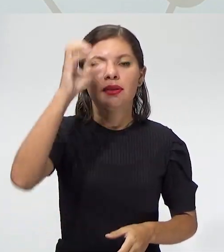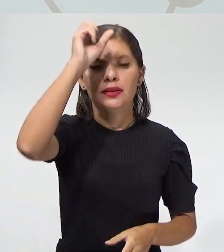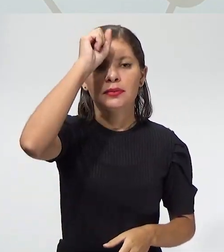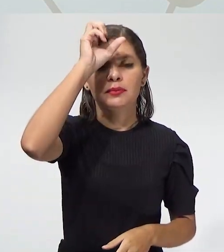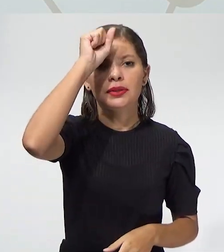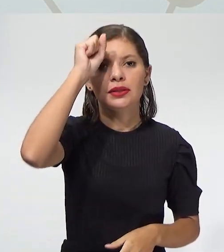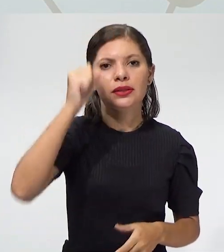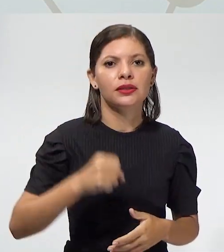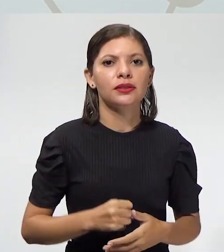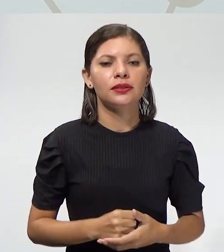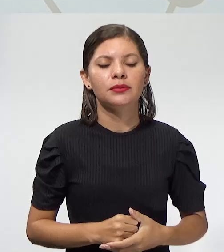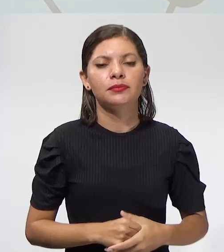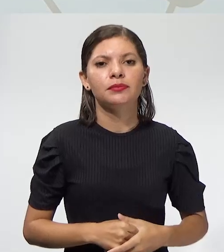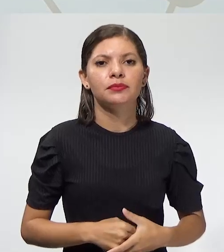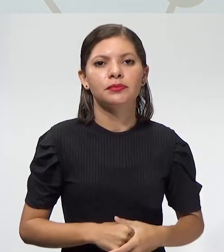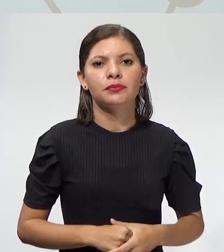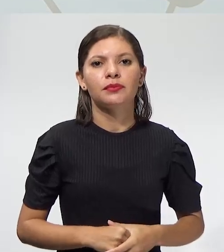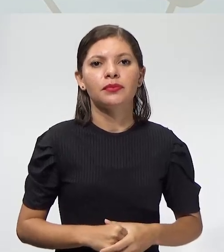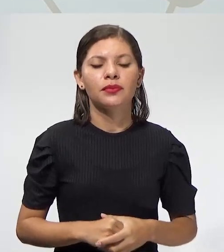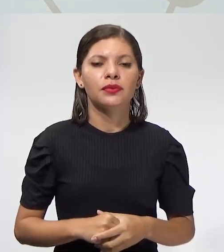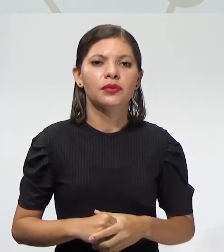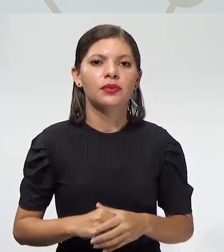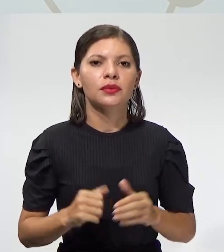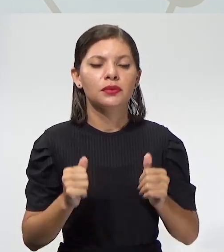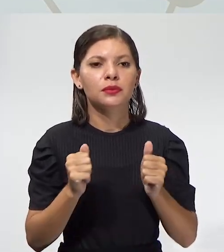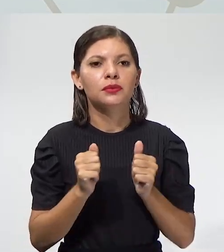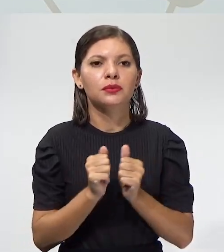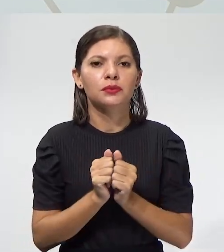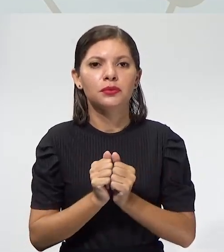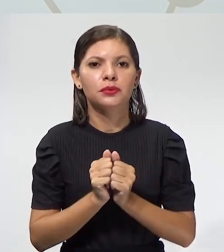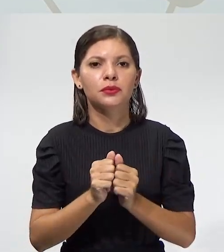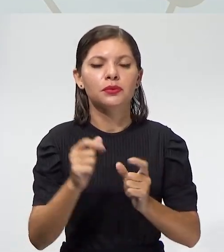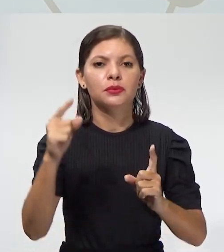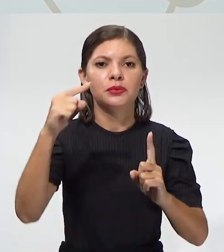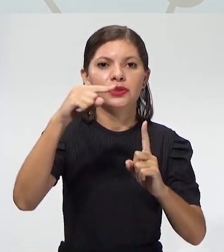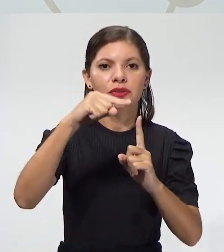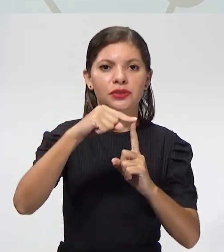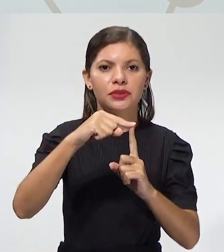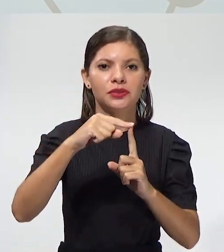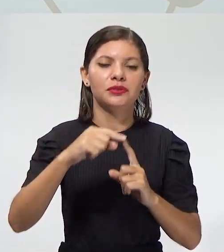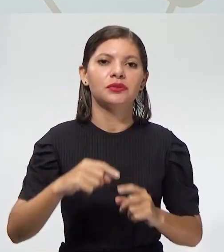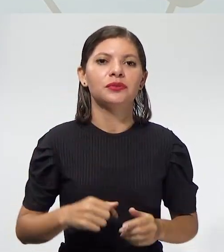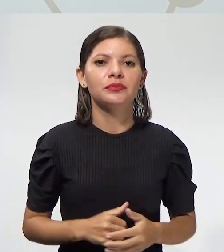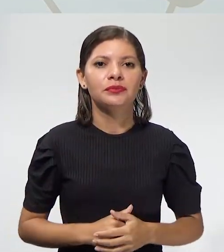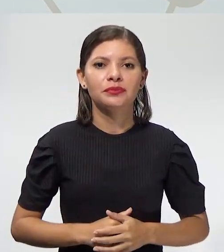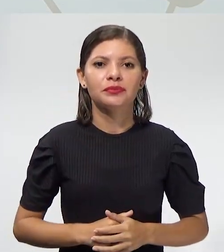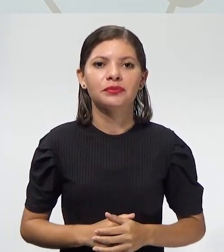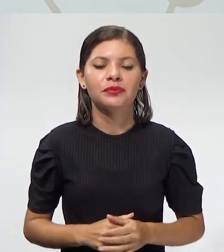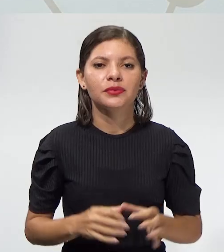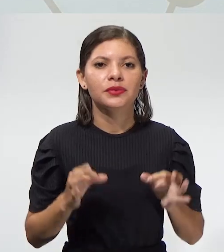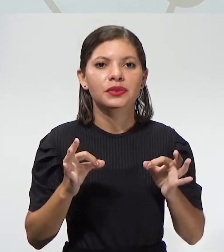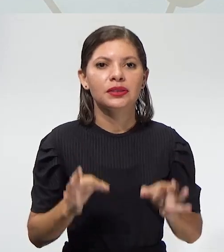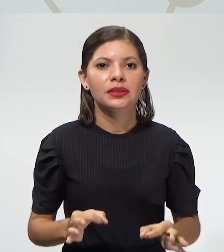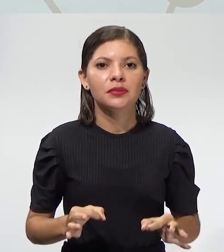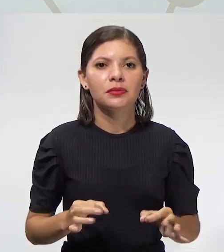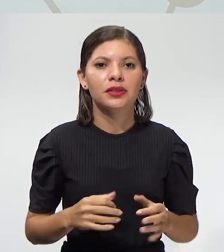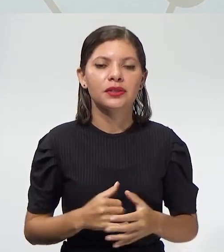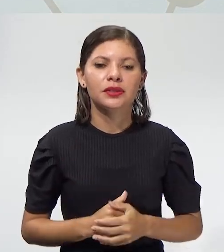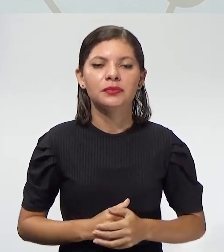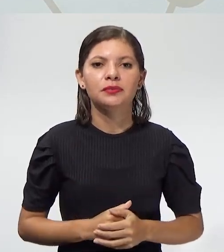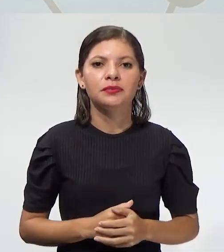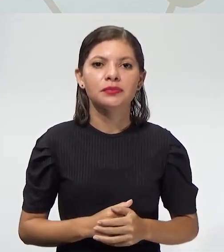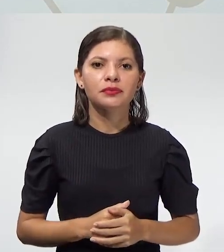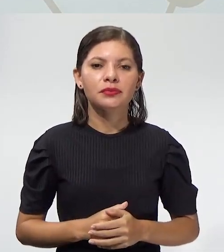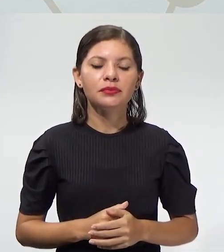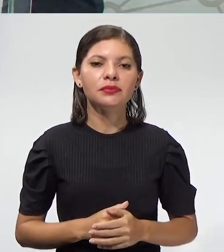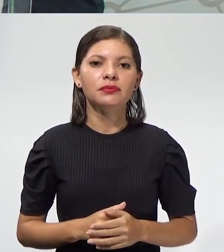em que estamos, aprende de forma interdisciplinar, né, tudo junto, sem perder os objetivos e sem